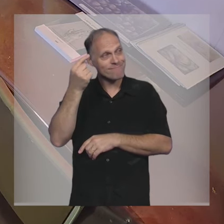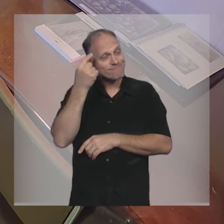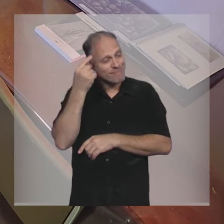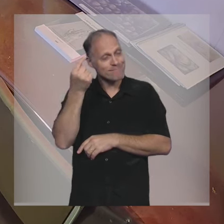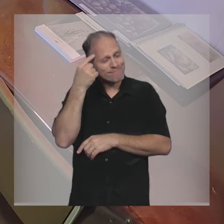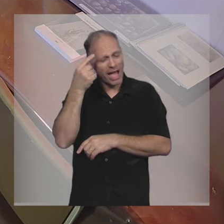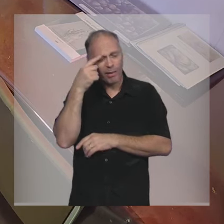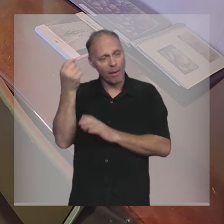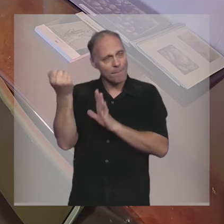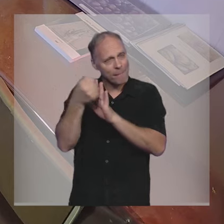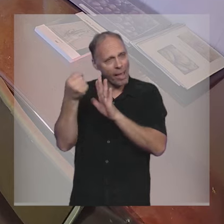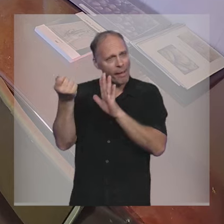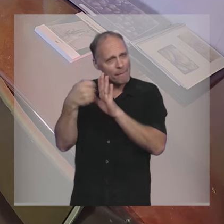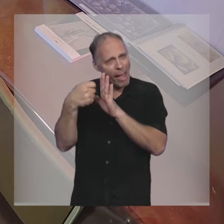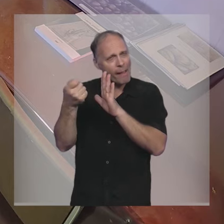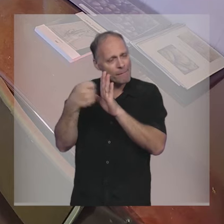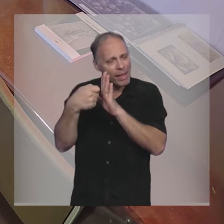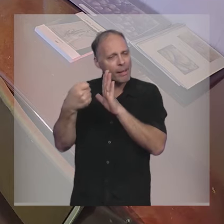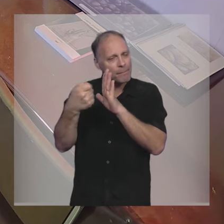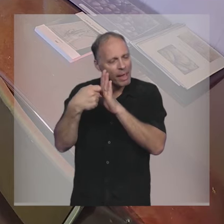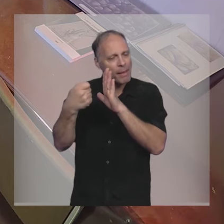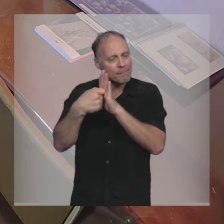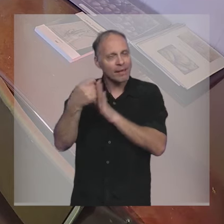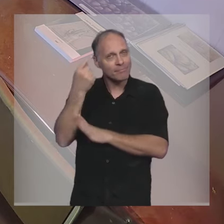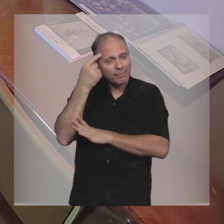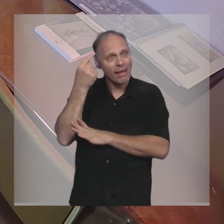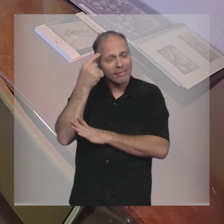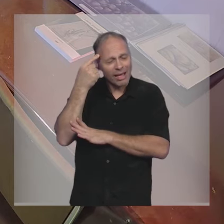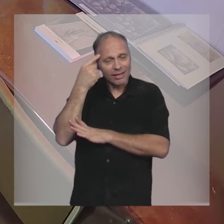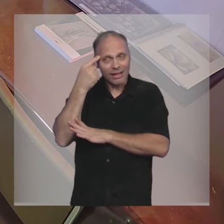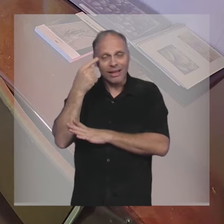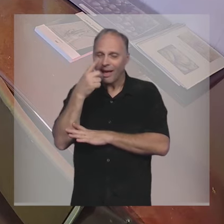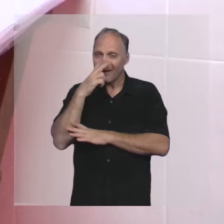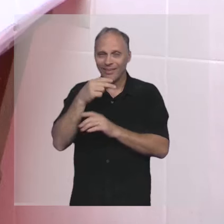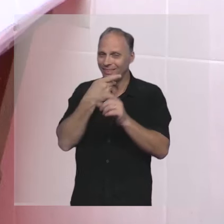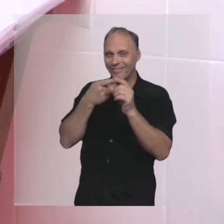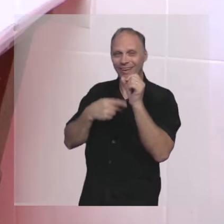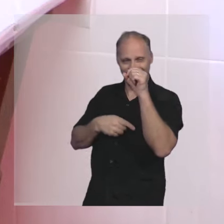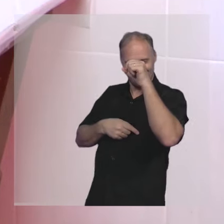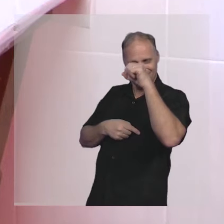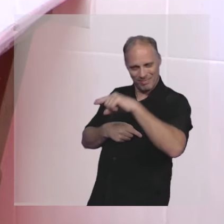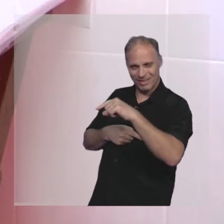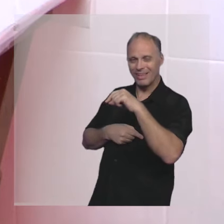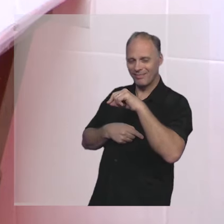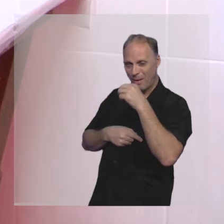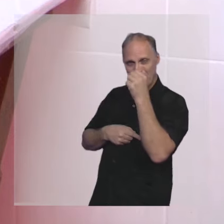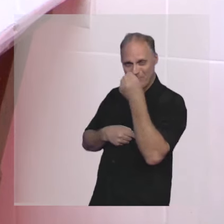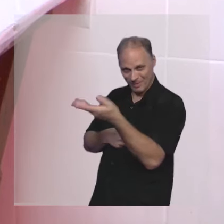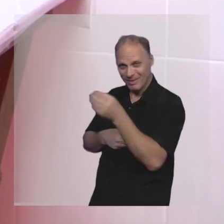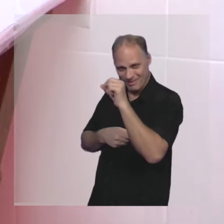né, assombrando? A semente foi plantada. E eu